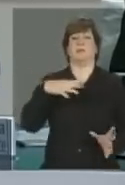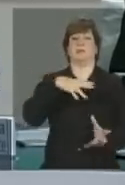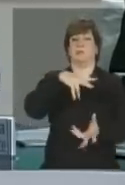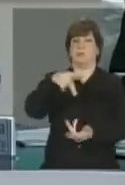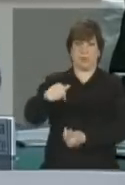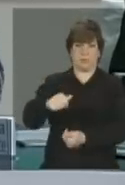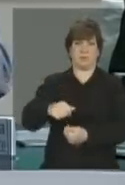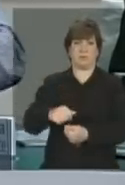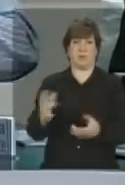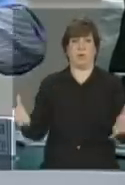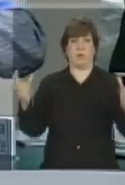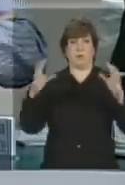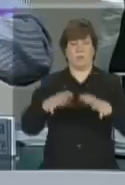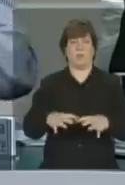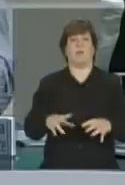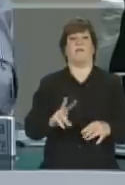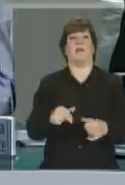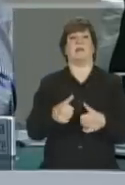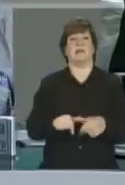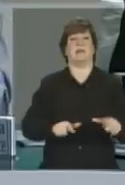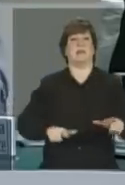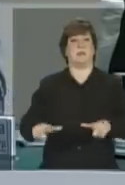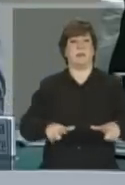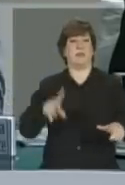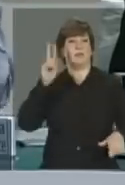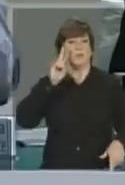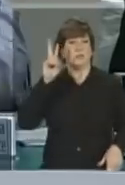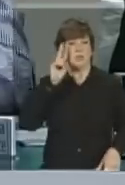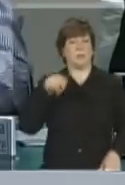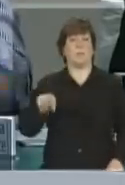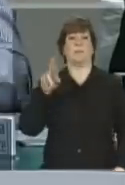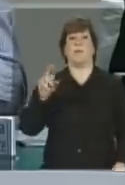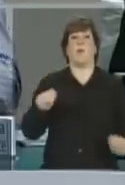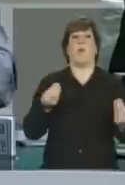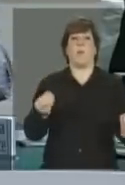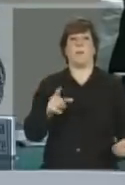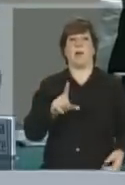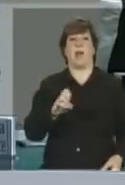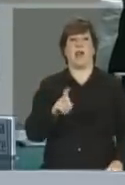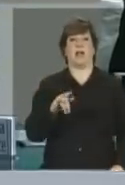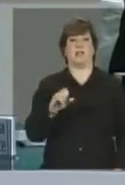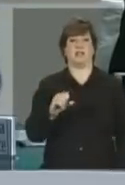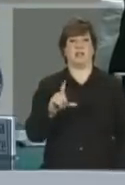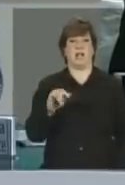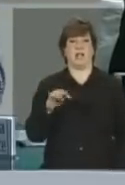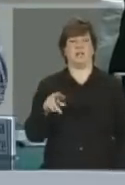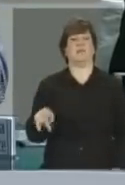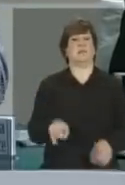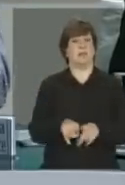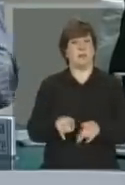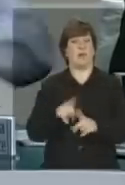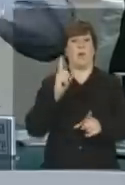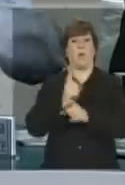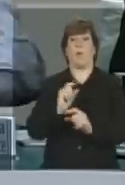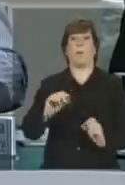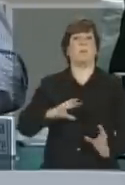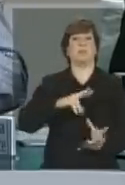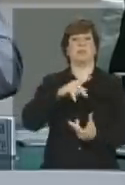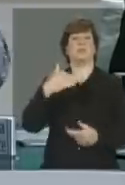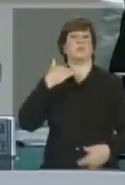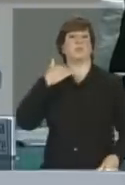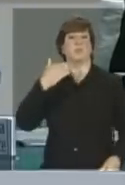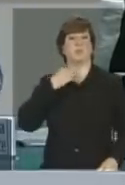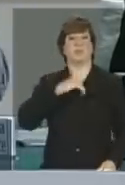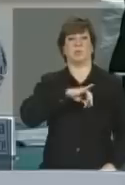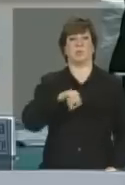um encontro mundial de parlamentares, e que estarão trabalhando exatamente o papel do legislativo, como teremos também um encontro mundial de juízes, que vão estar